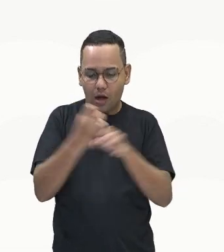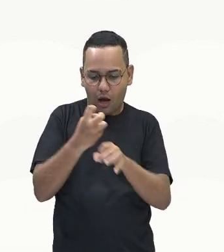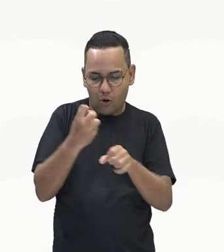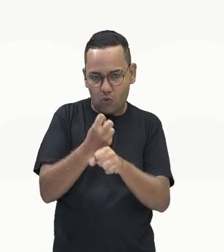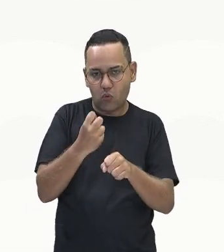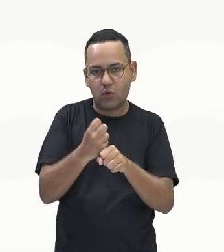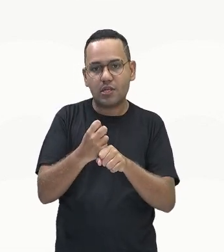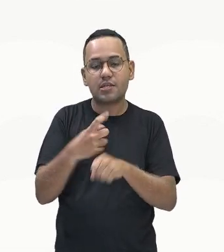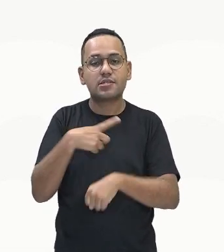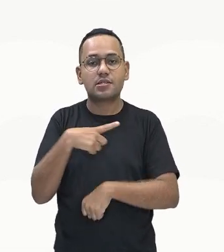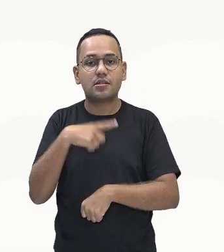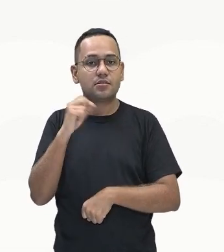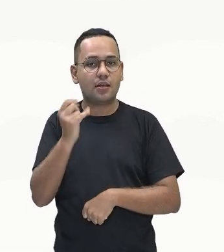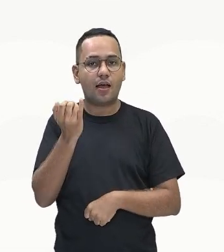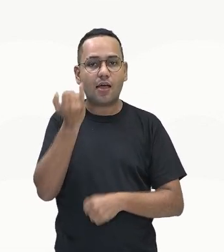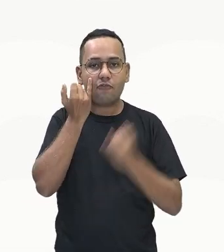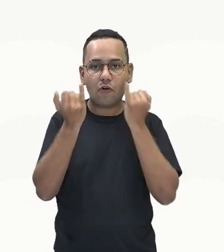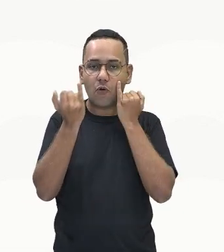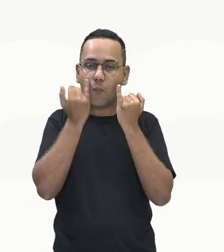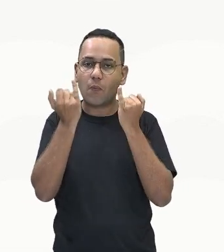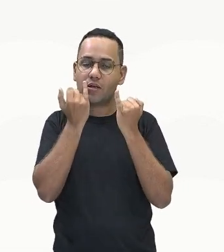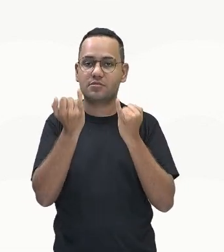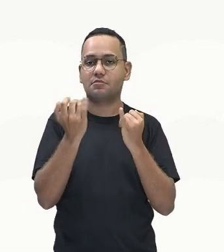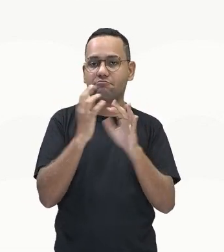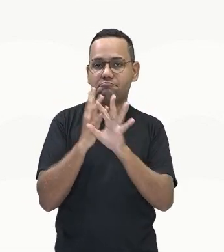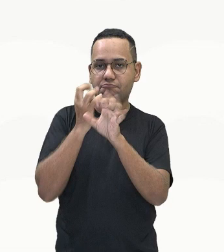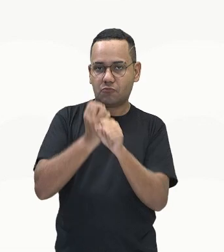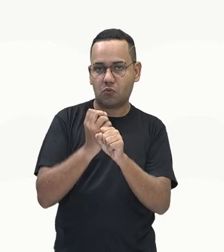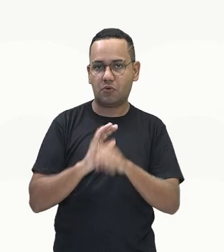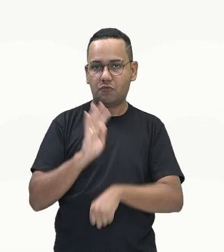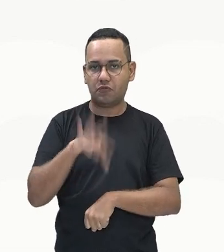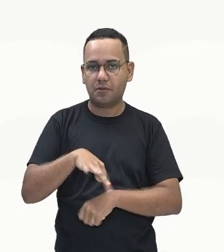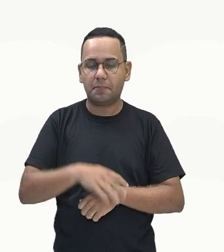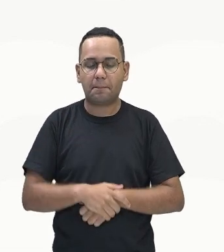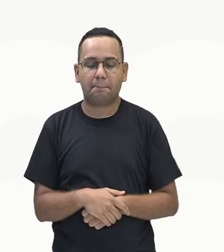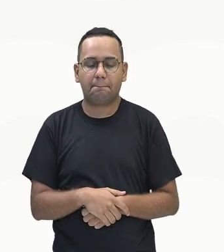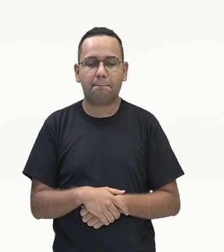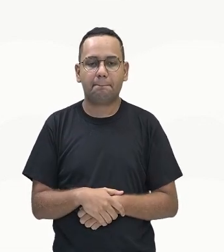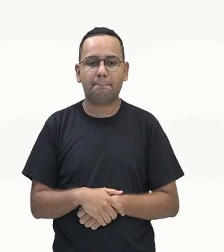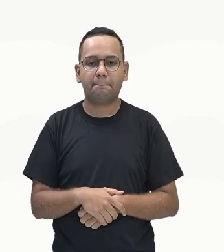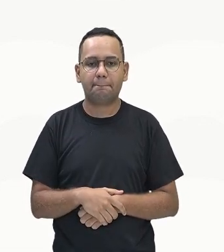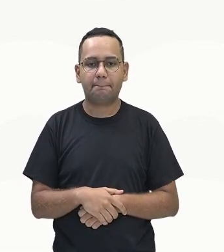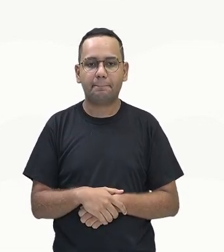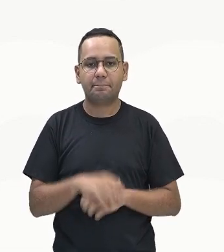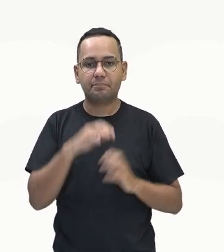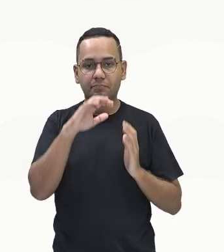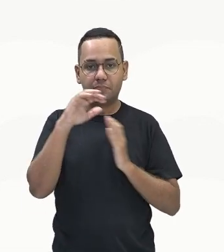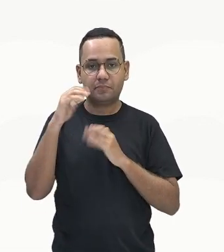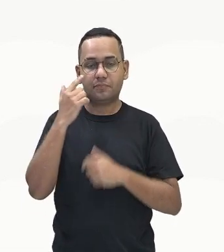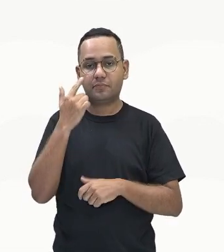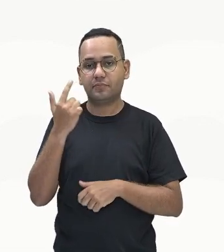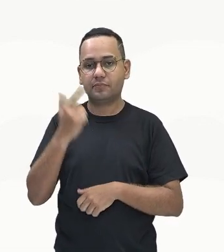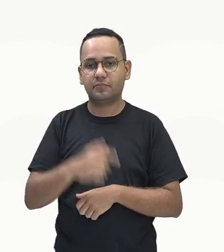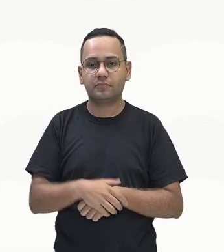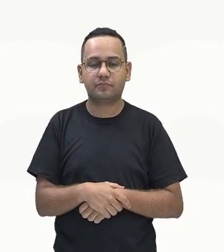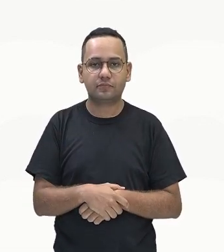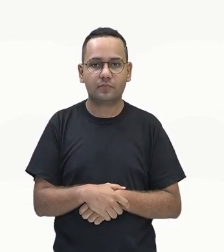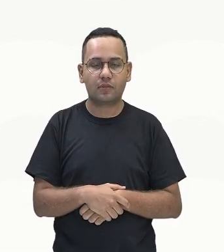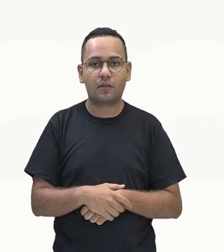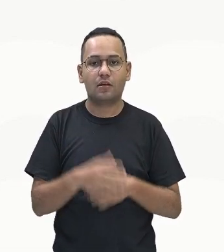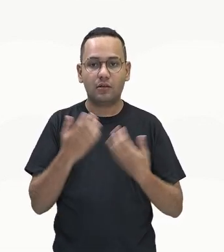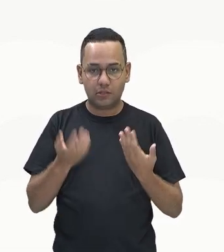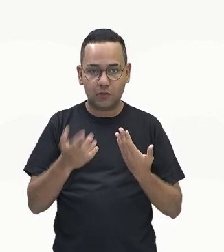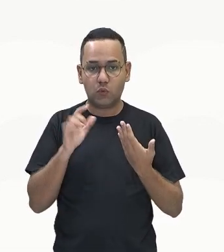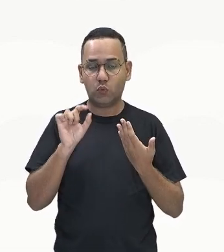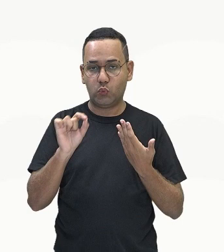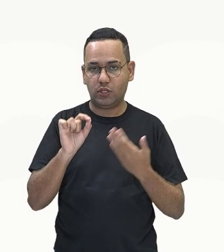gente agregado aí o montante, tá bom? Então, para a gente reforçar aí, né, o montante, se